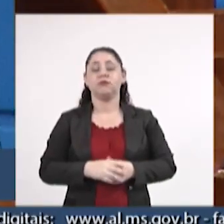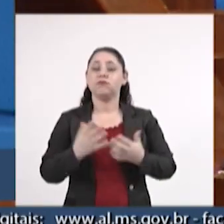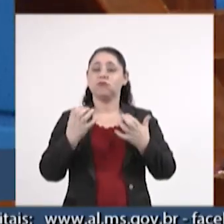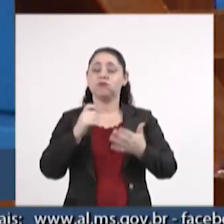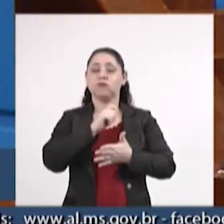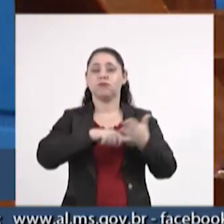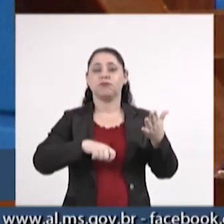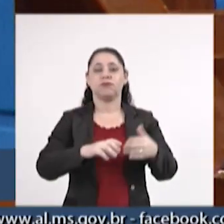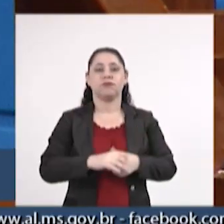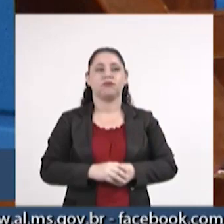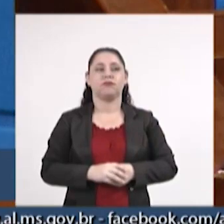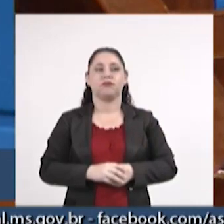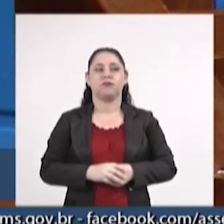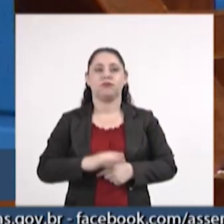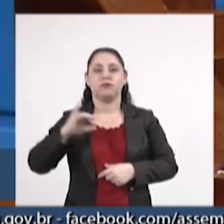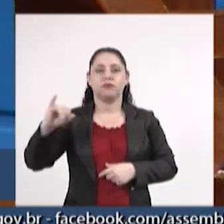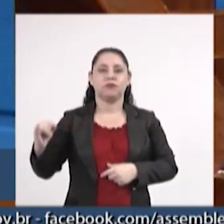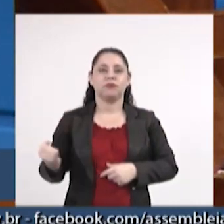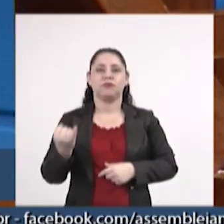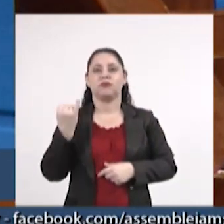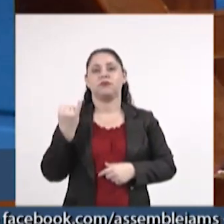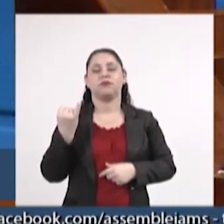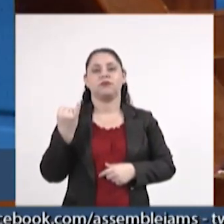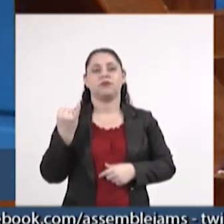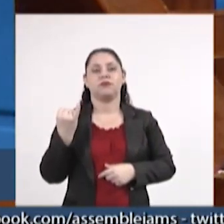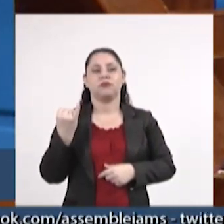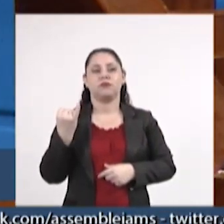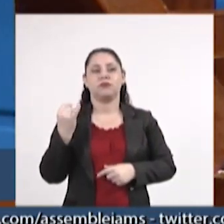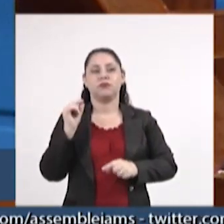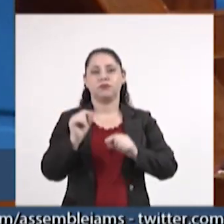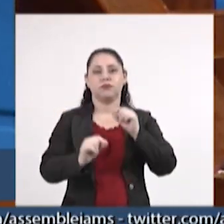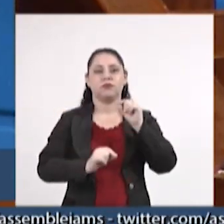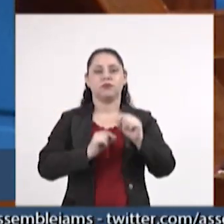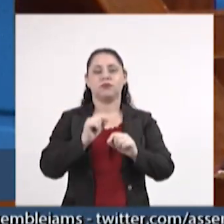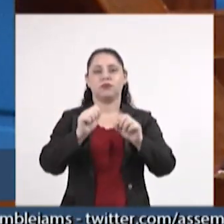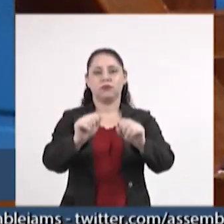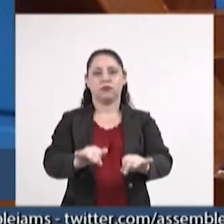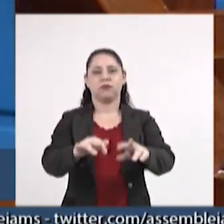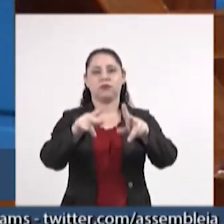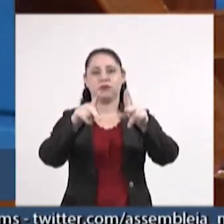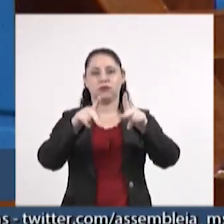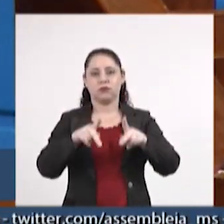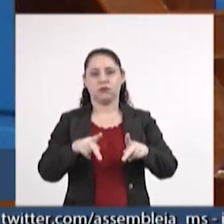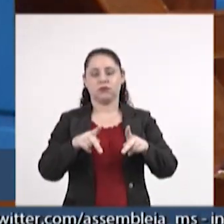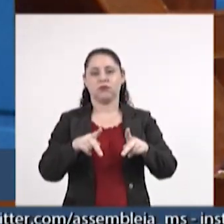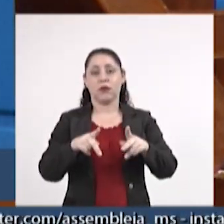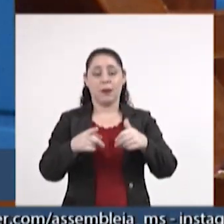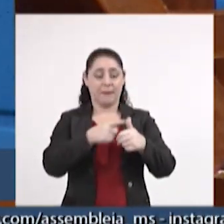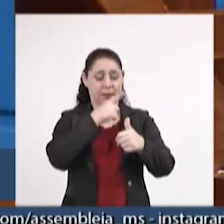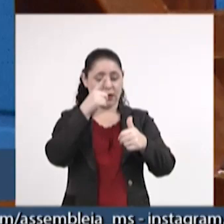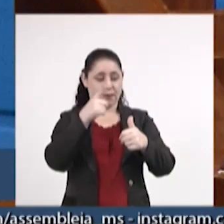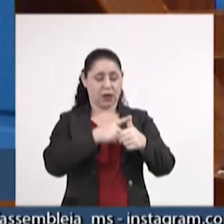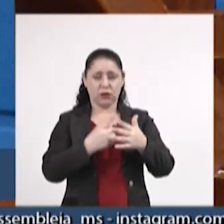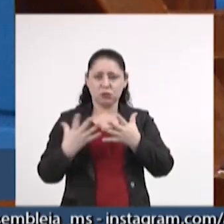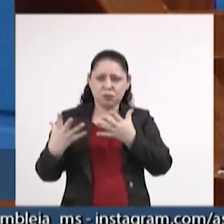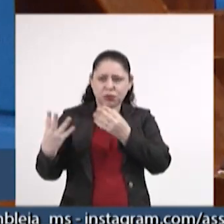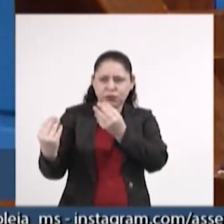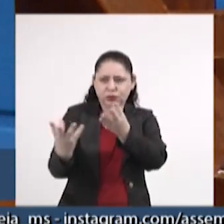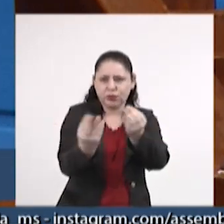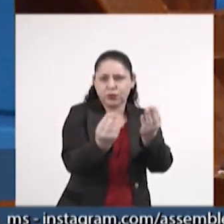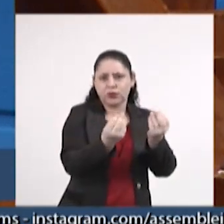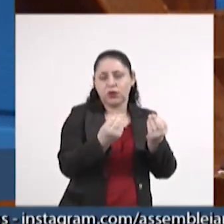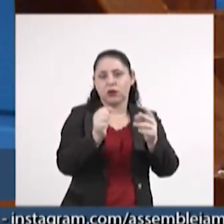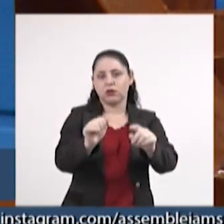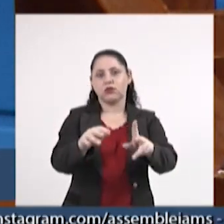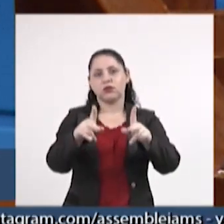Mas queria registrar a importância de que essa audiência pública vai ser a primeira de muitas, e